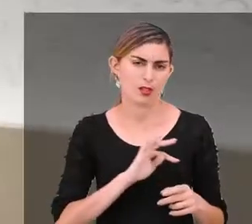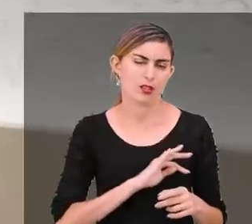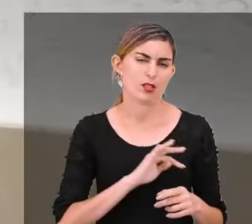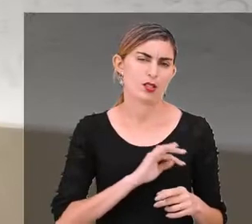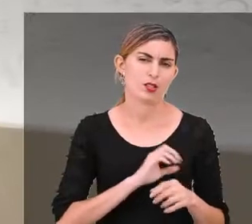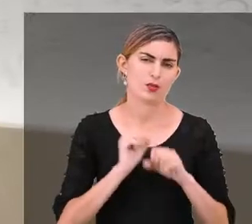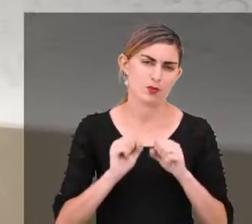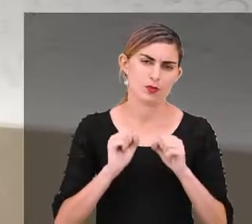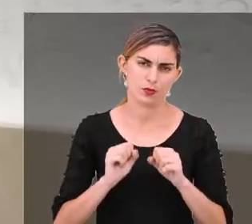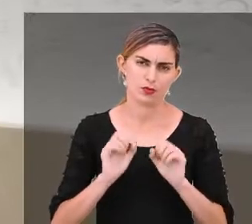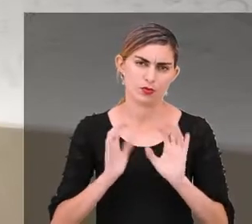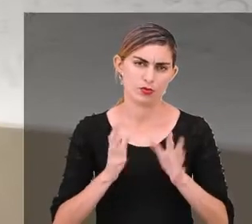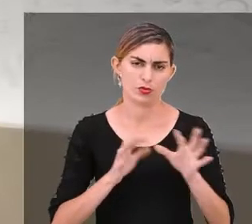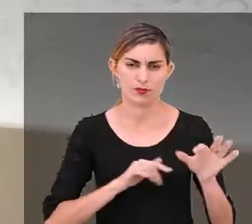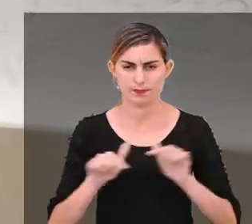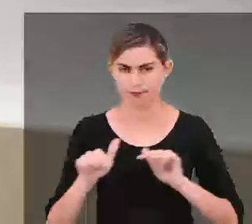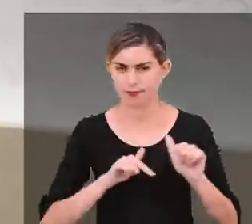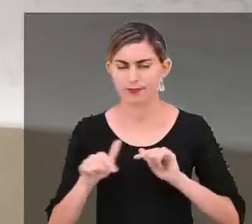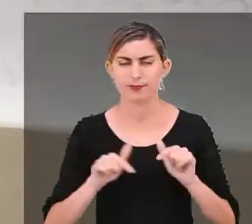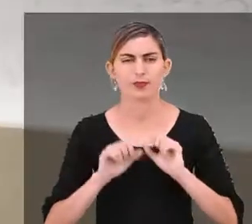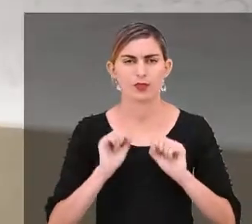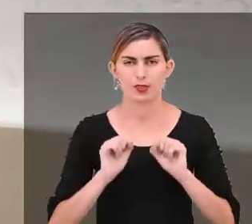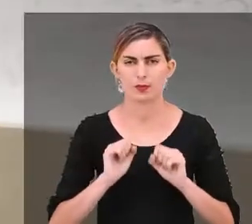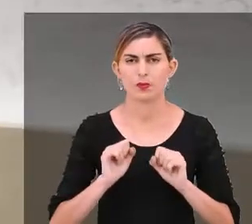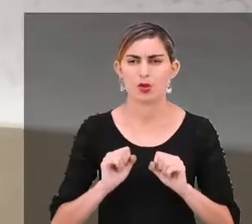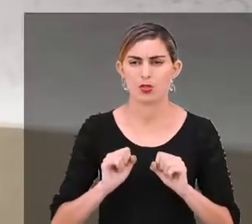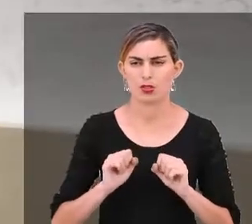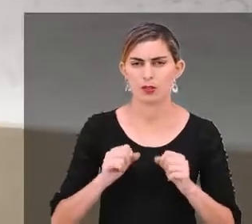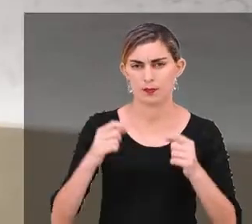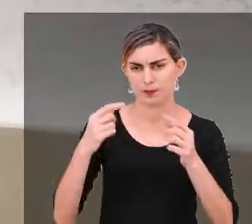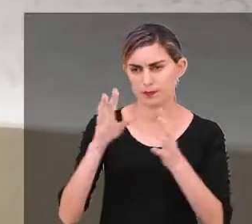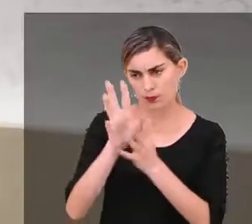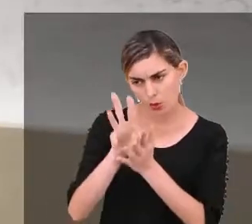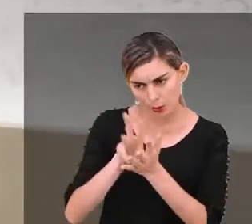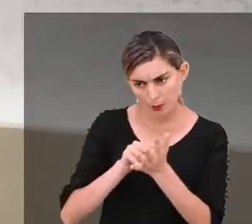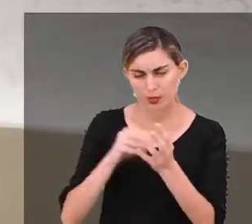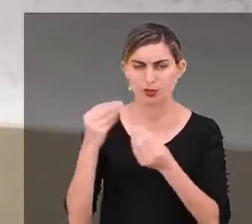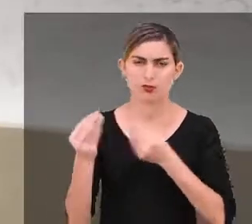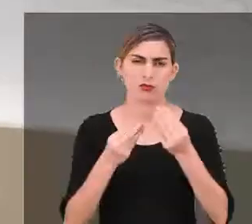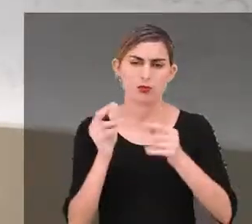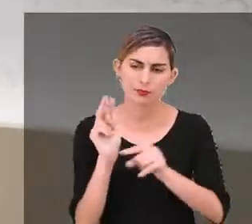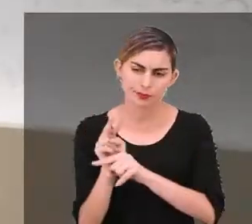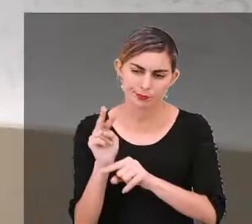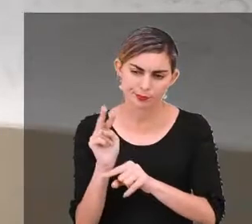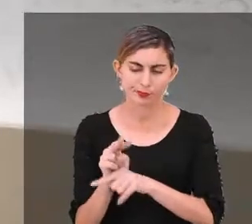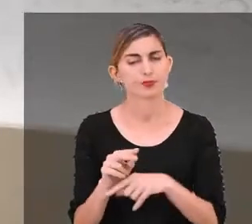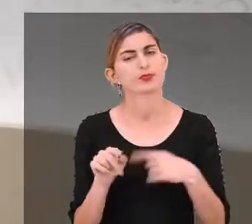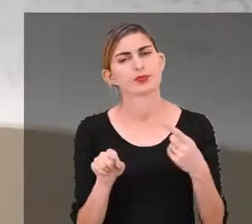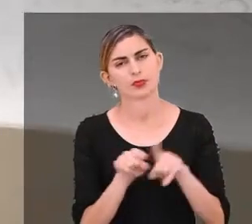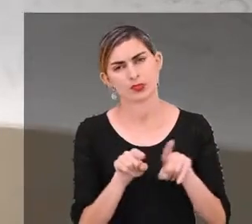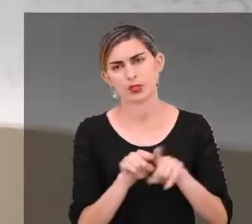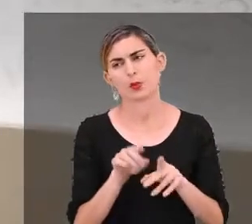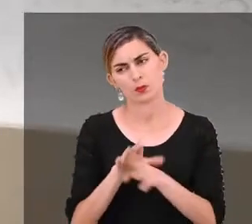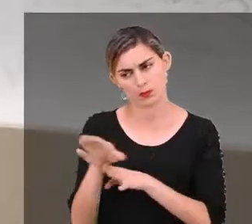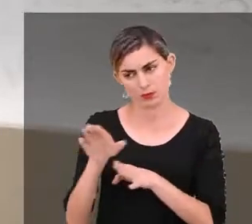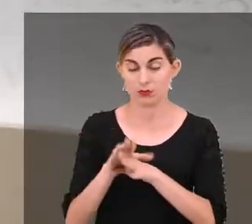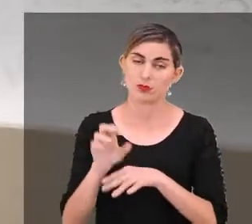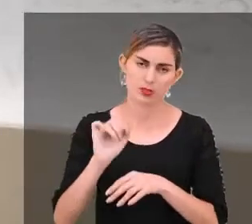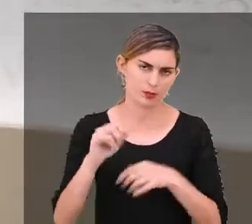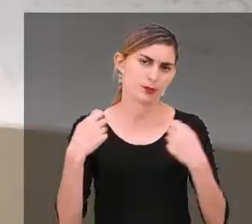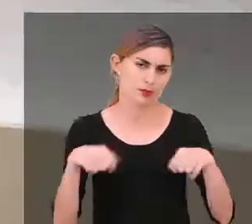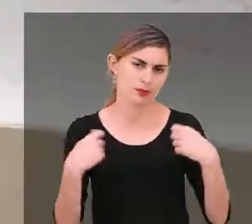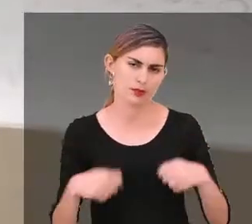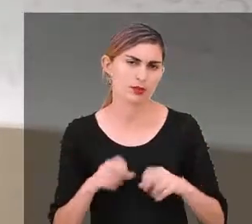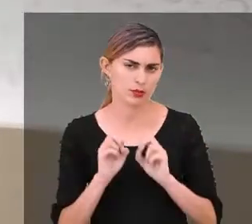na verdade, que você já vai estar atuando, pode adotar como medida preventiva e também corretiva, se já for o